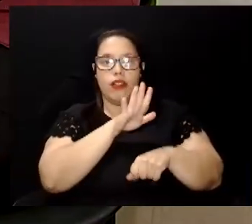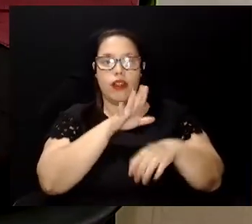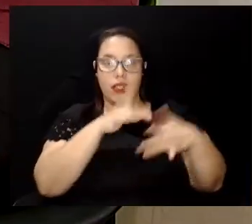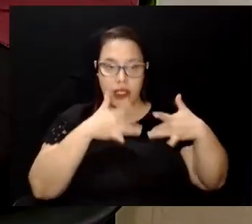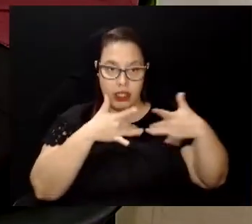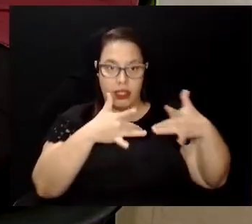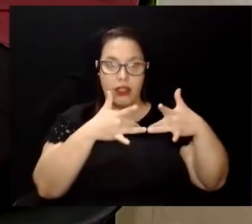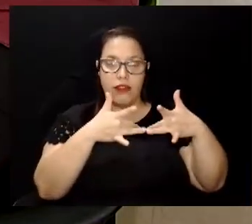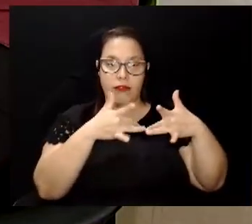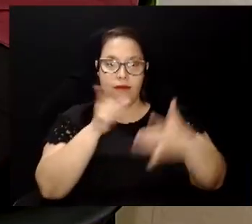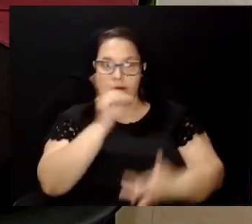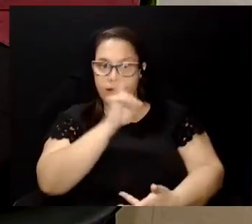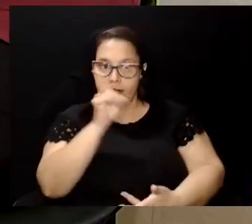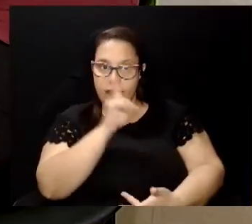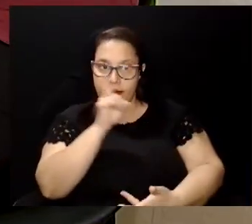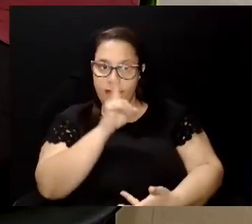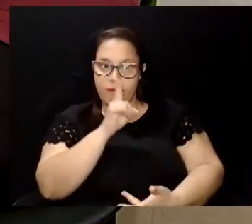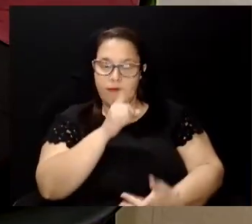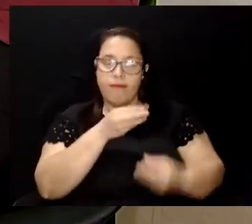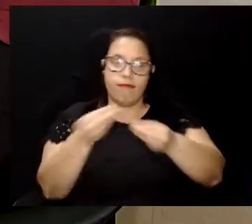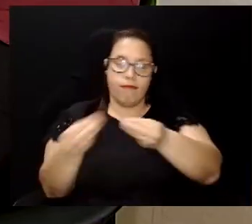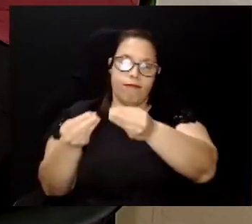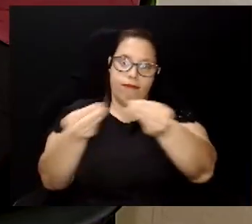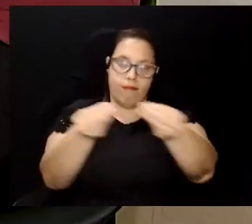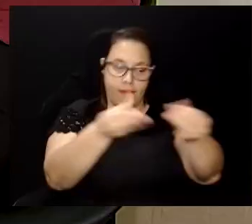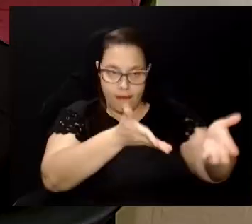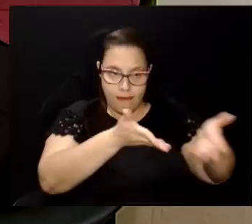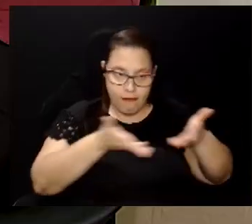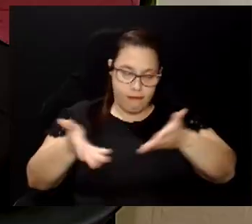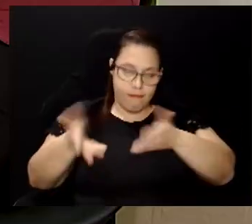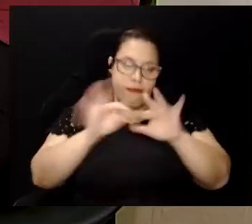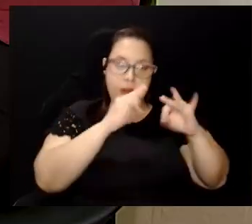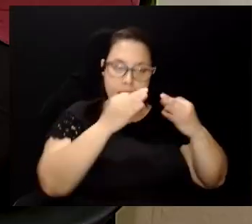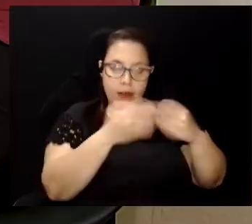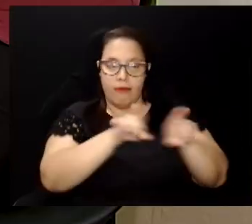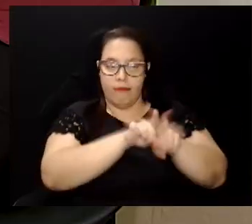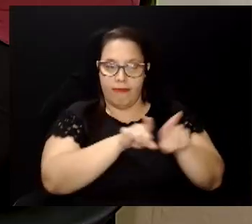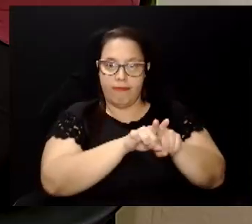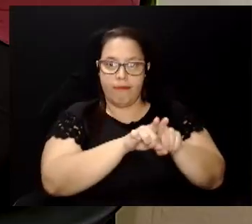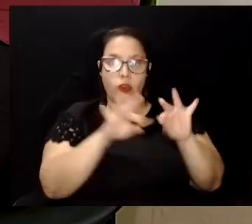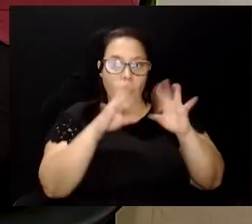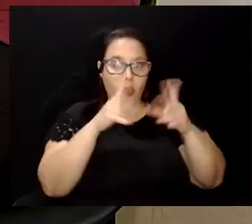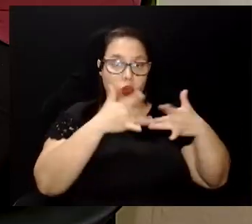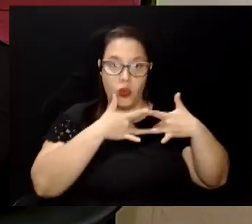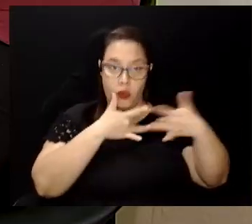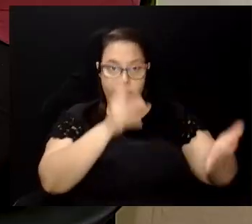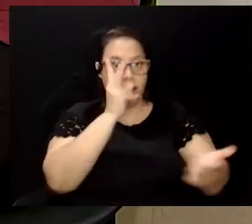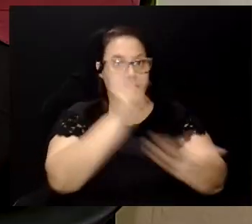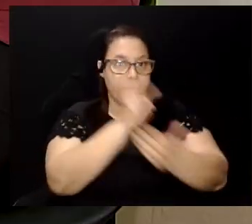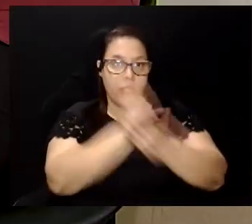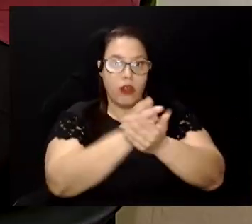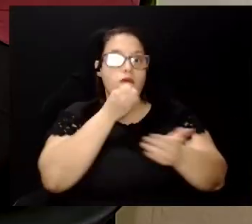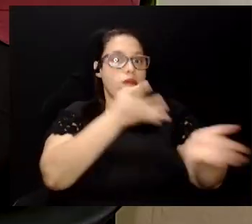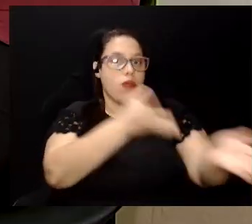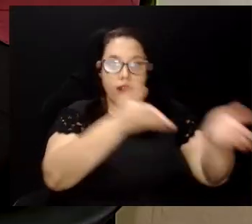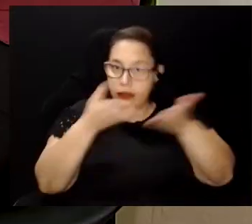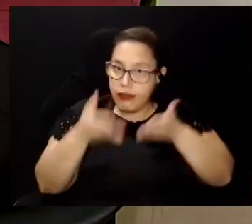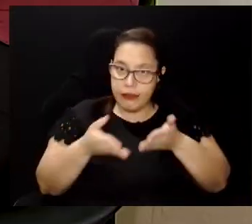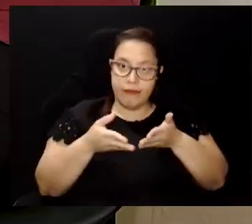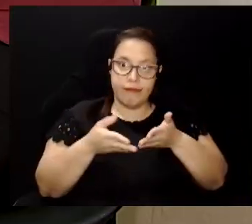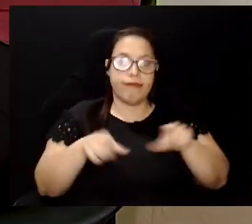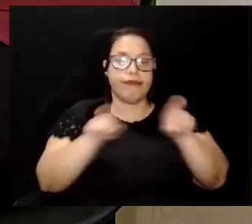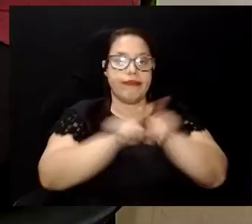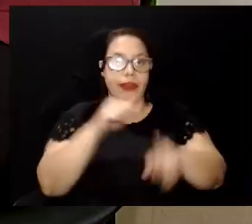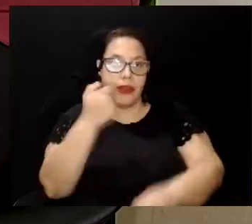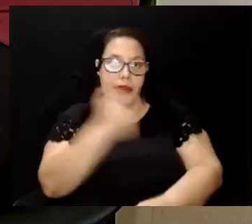uma sobra, a gente distribui para as famílias, né? Então toda doação sempre é muito bem-vinda. E a gente também faz o nosso bazar